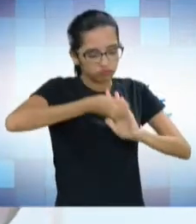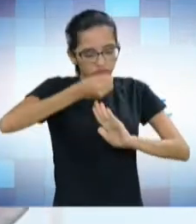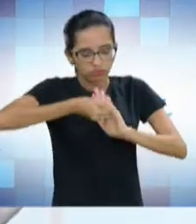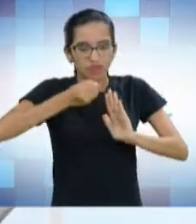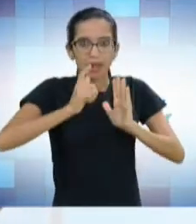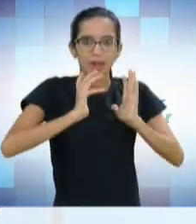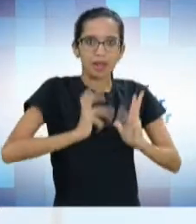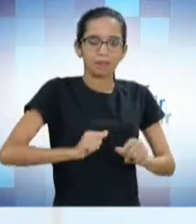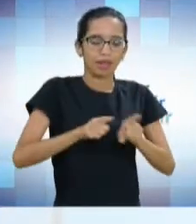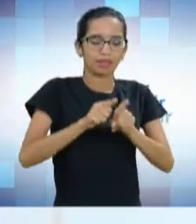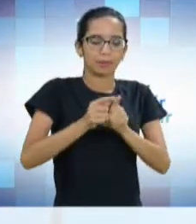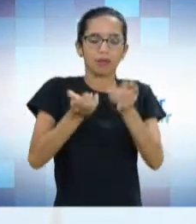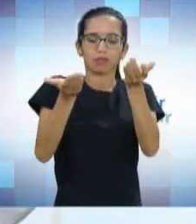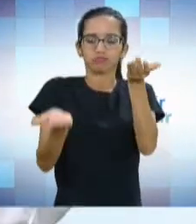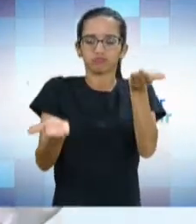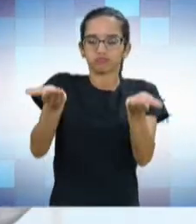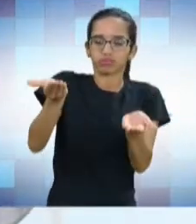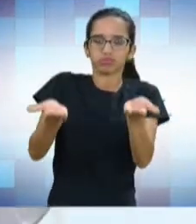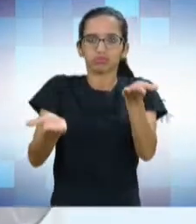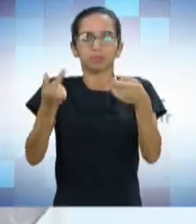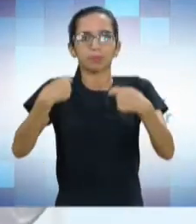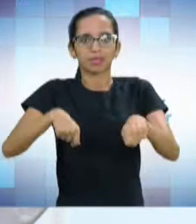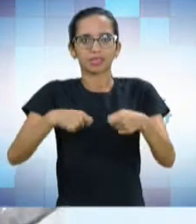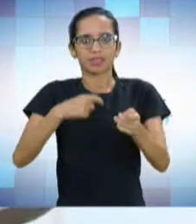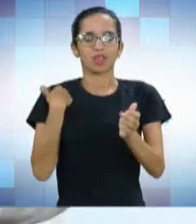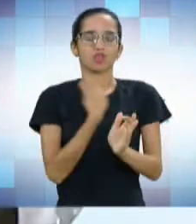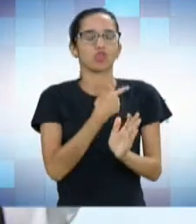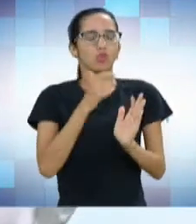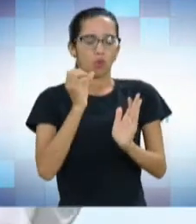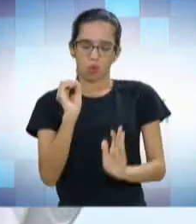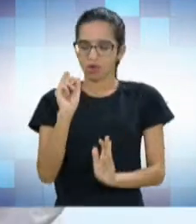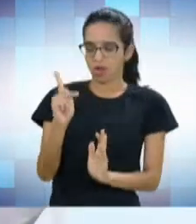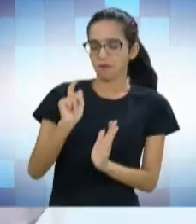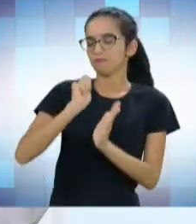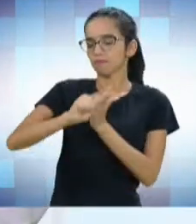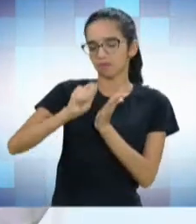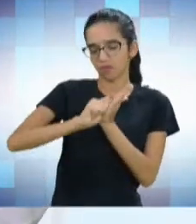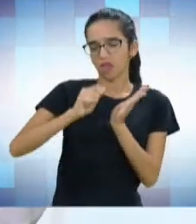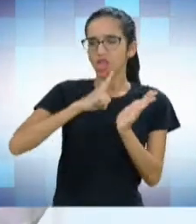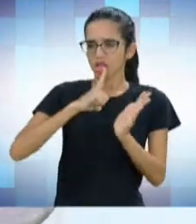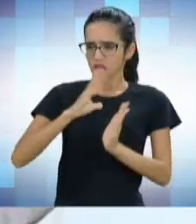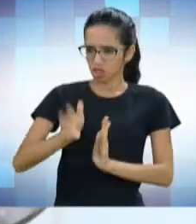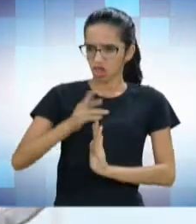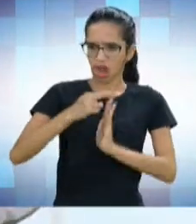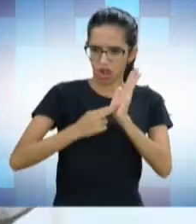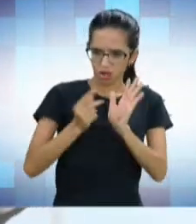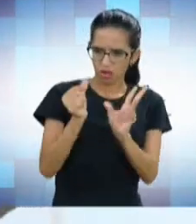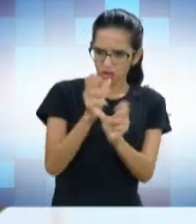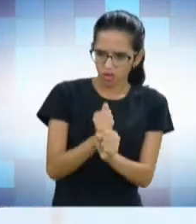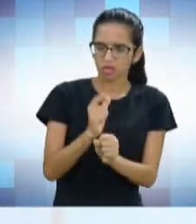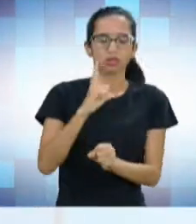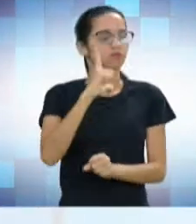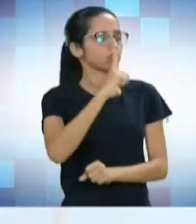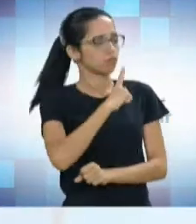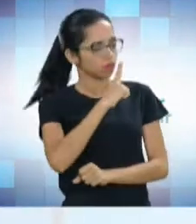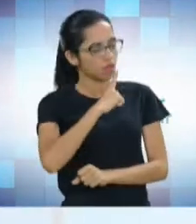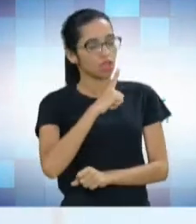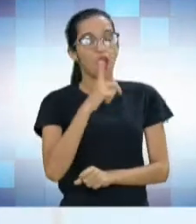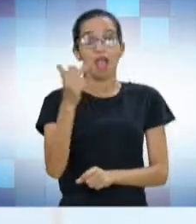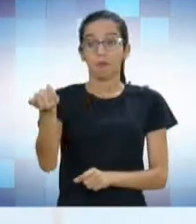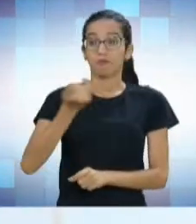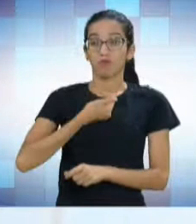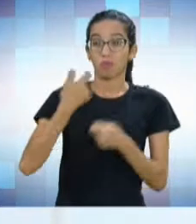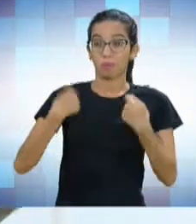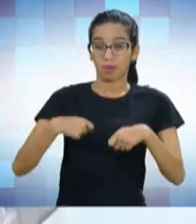balança para pesar o peixe de muito bem vamos anotando aqui já tem orçamento tem aí depois ela disse que precisava na churrasqueira